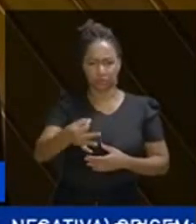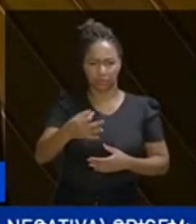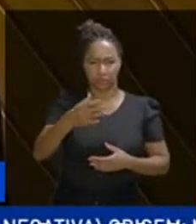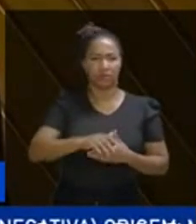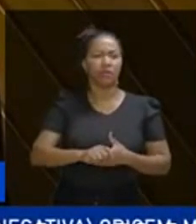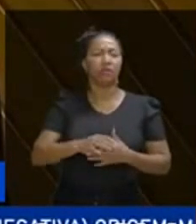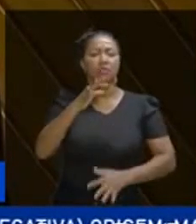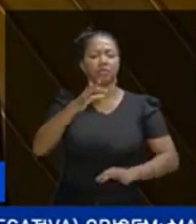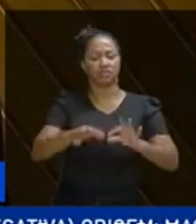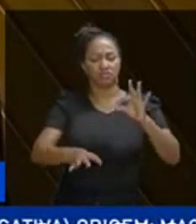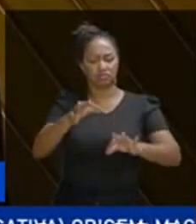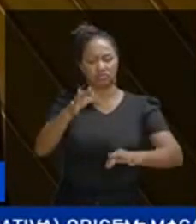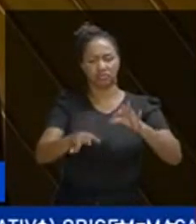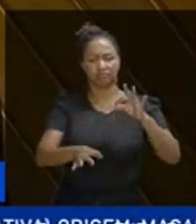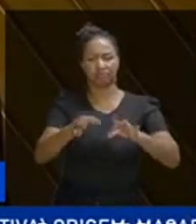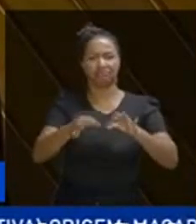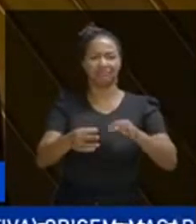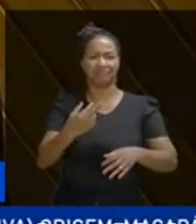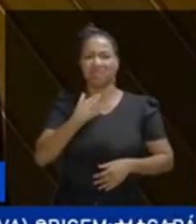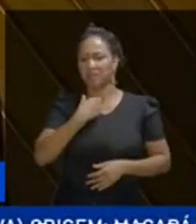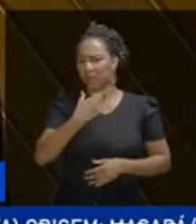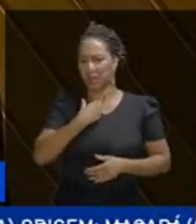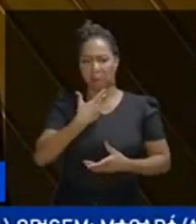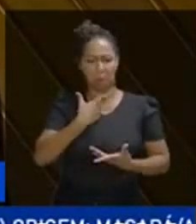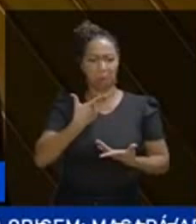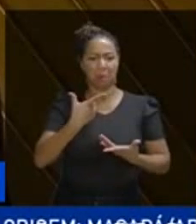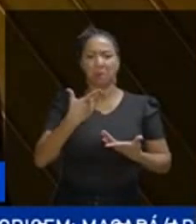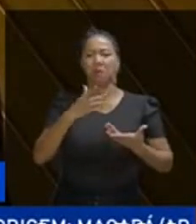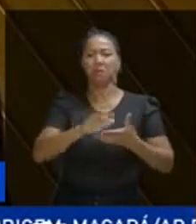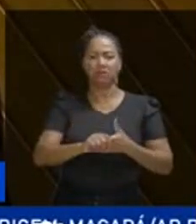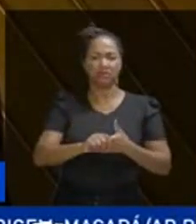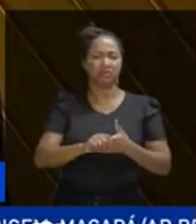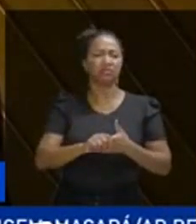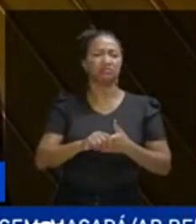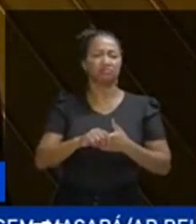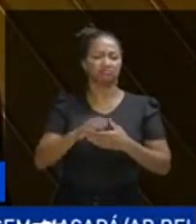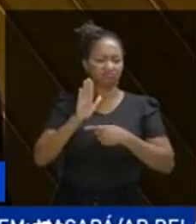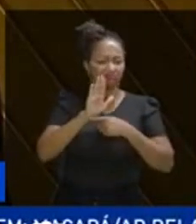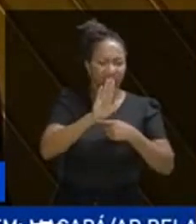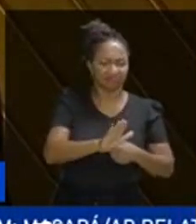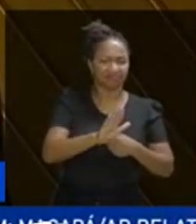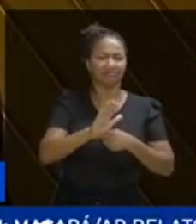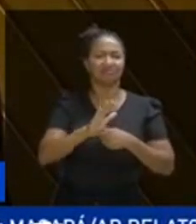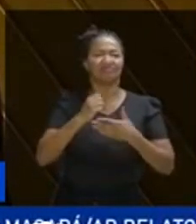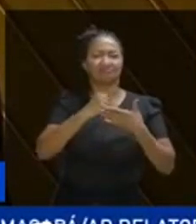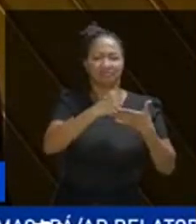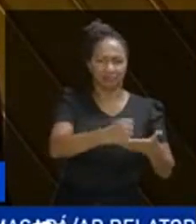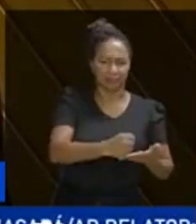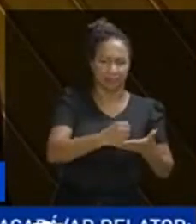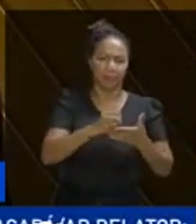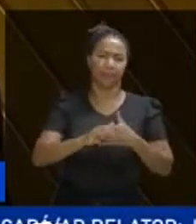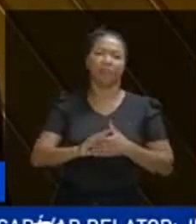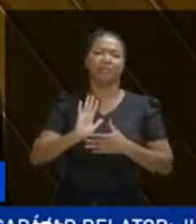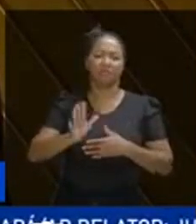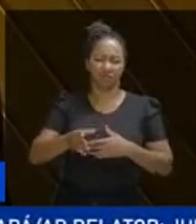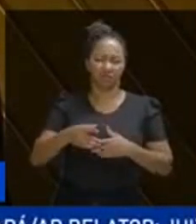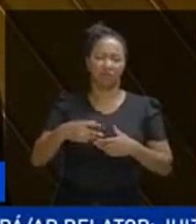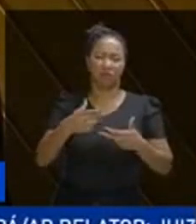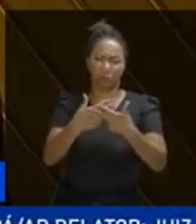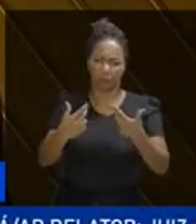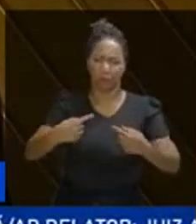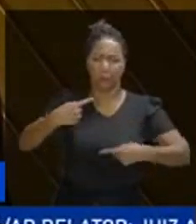Poder Judiciário não pode e não deve funcionar como curador da qualidade de discursos e narrativas de natureza eminentemente